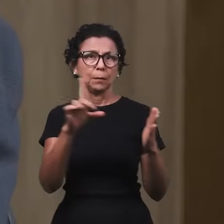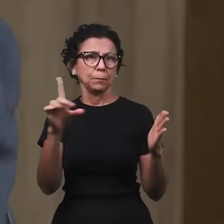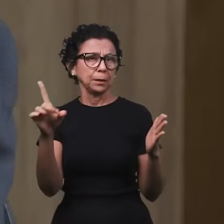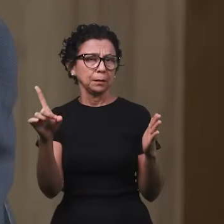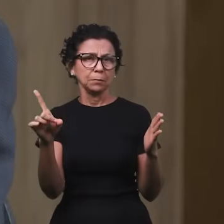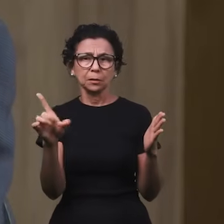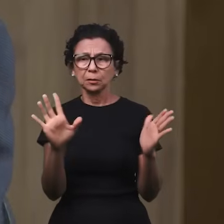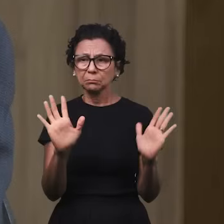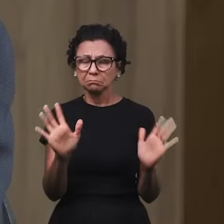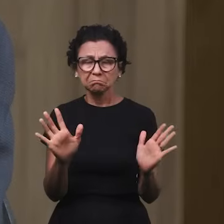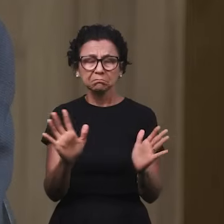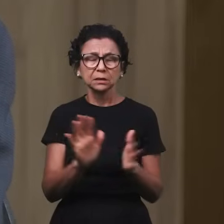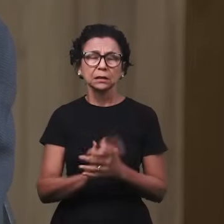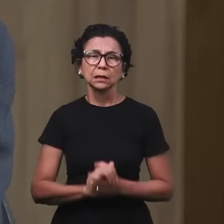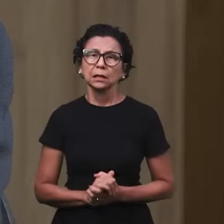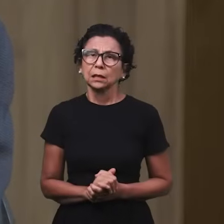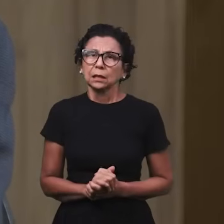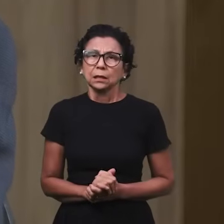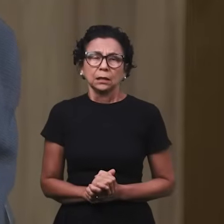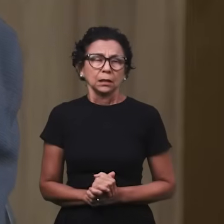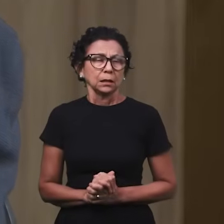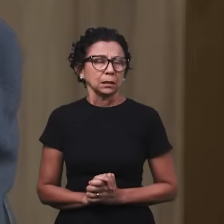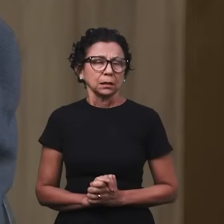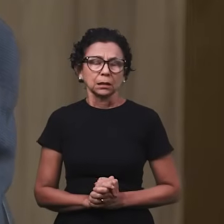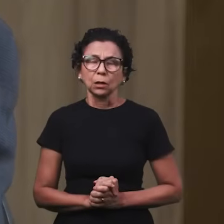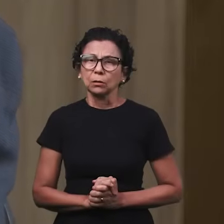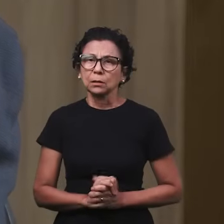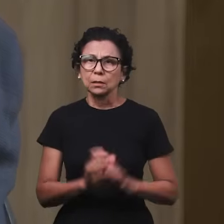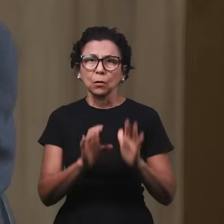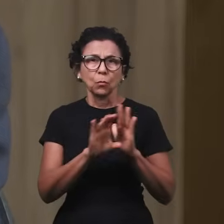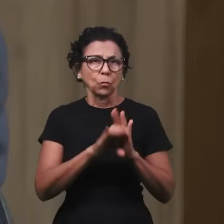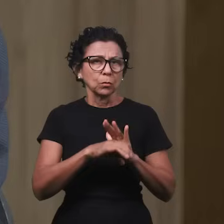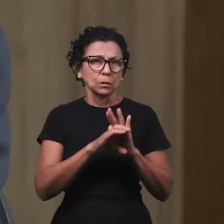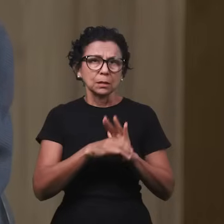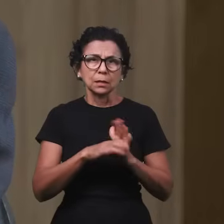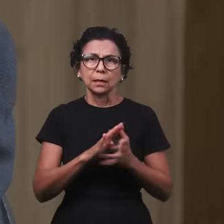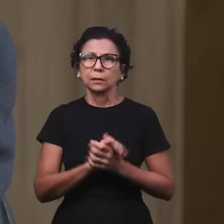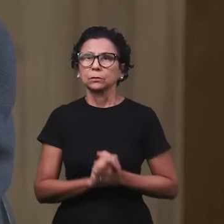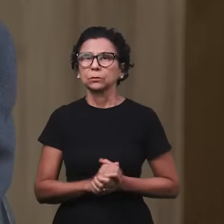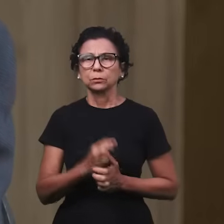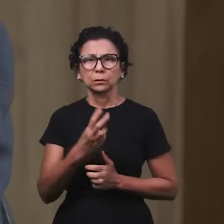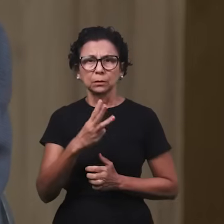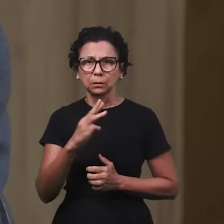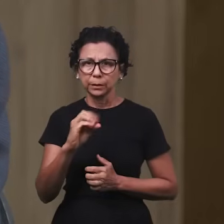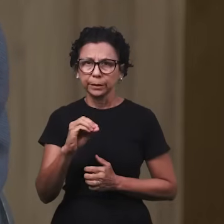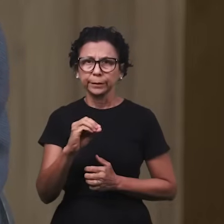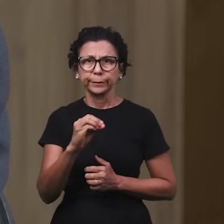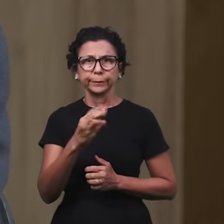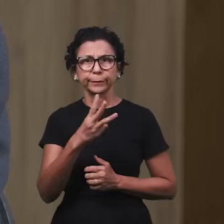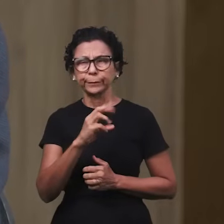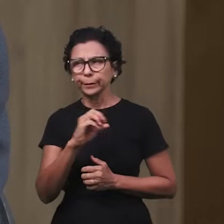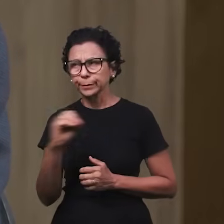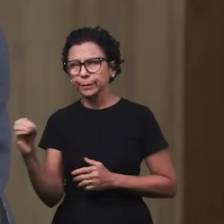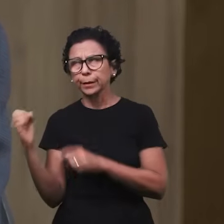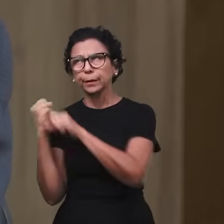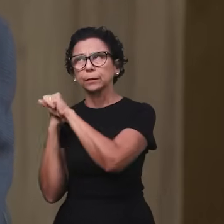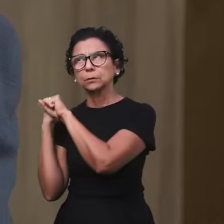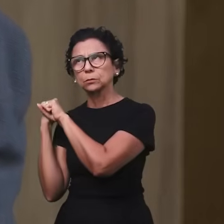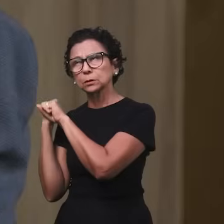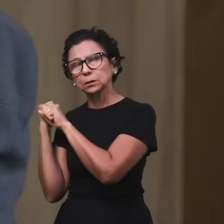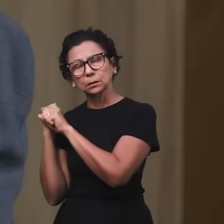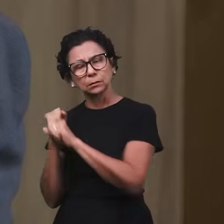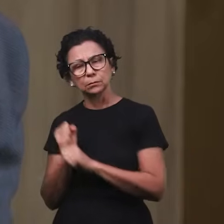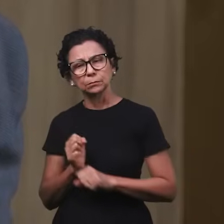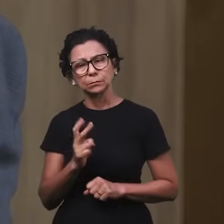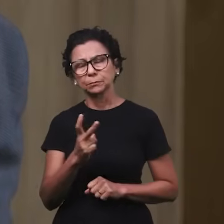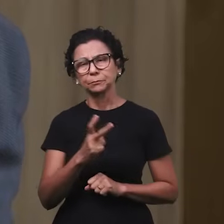entendimento. Então aquilo ali perdura 30 anos, 70 anos, 300 anos e vai sempre a mesma coisa. E o